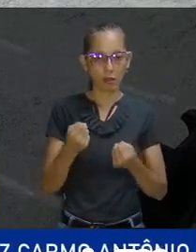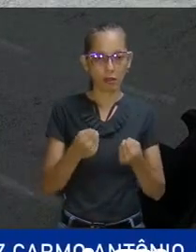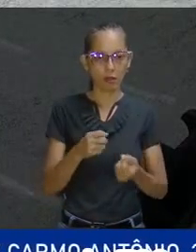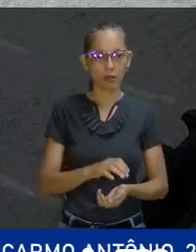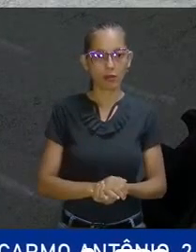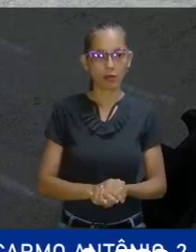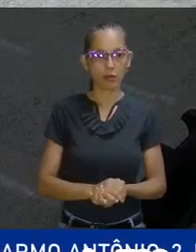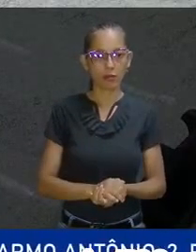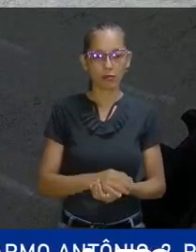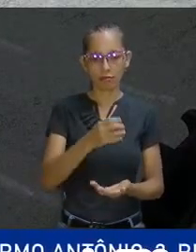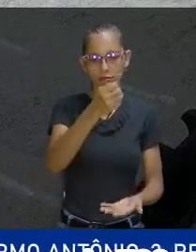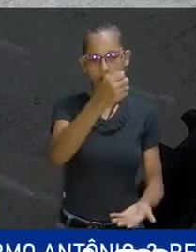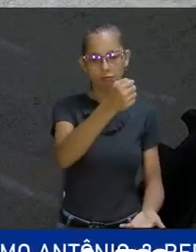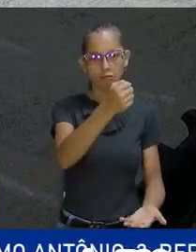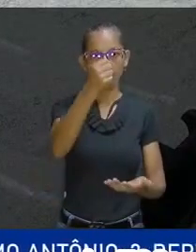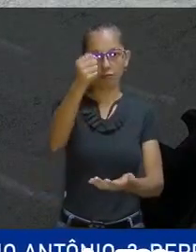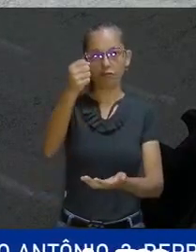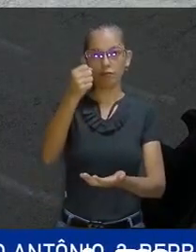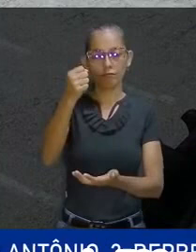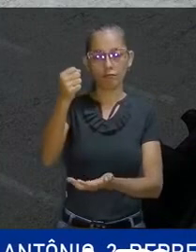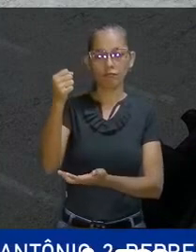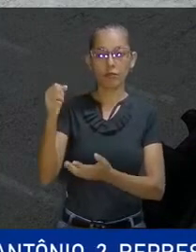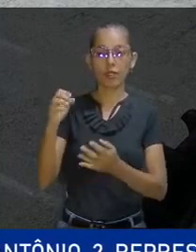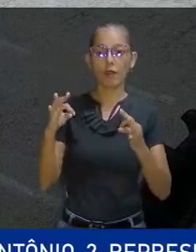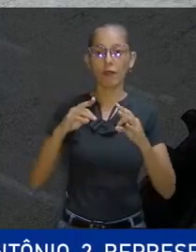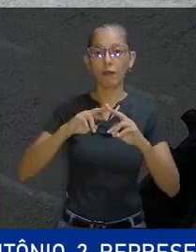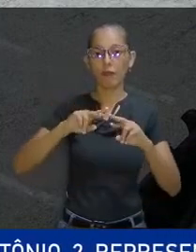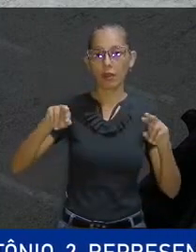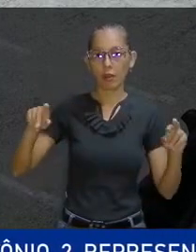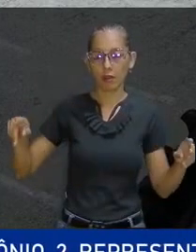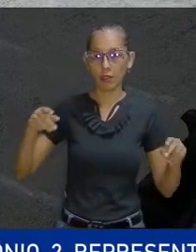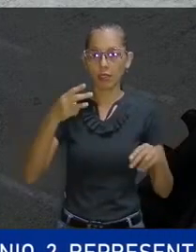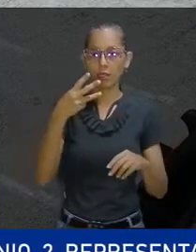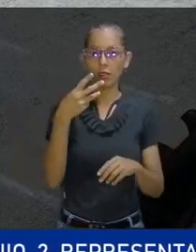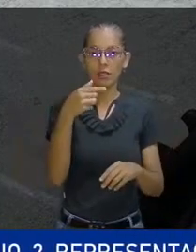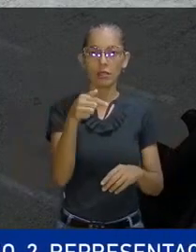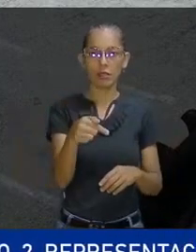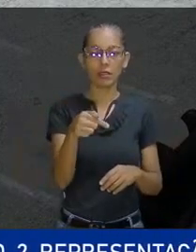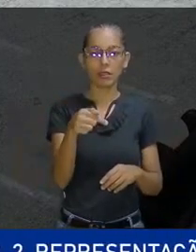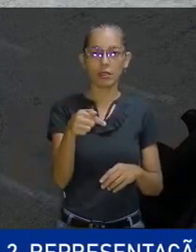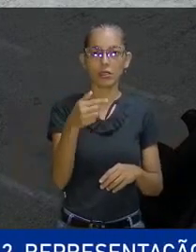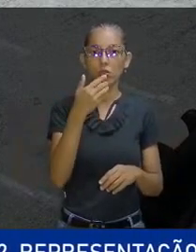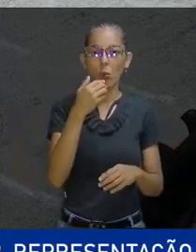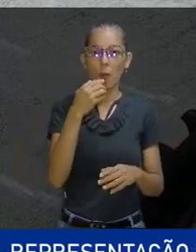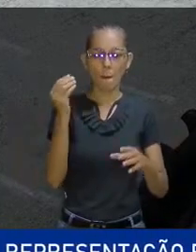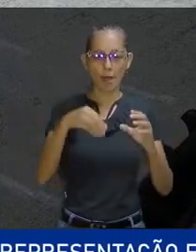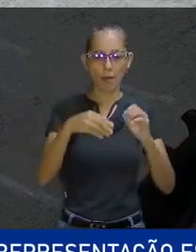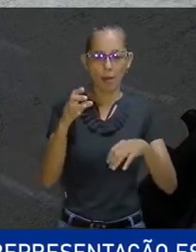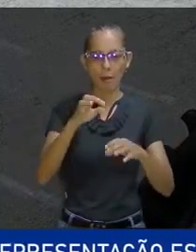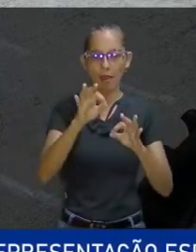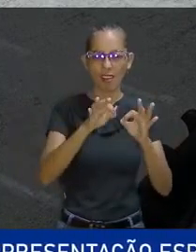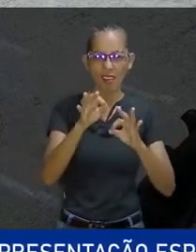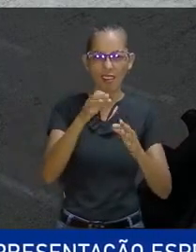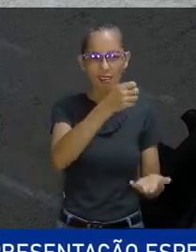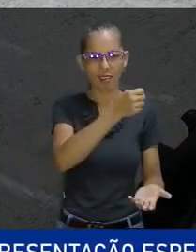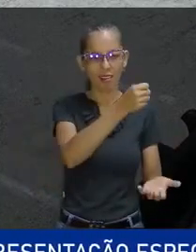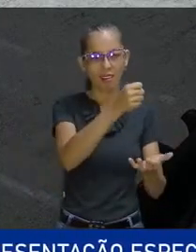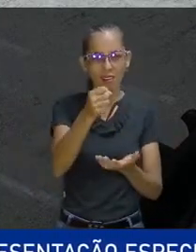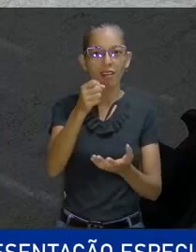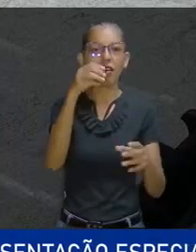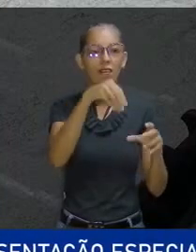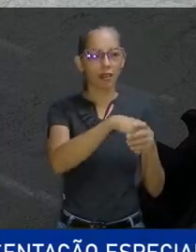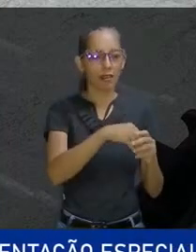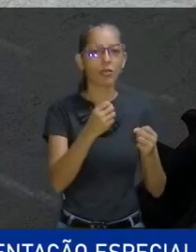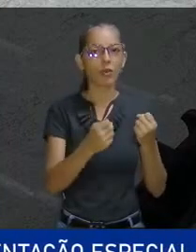cestas básicas e cerca de 700 santinhos do candidato a deputado estadual Fábio Wilson